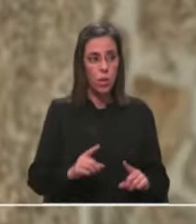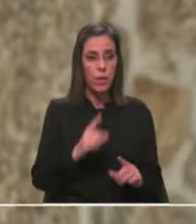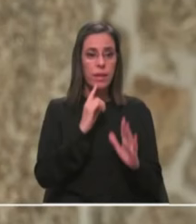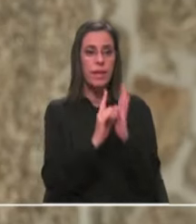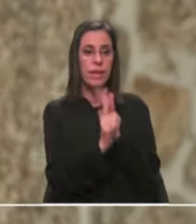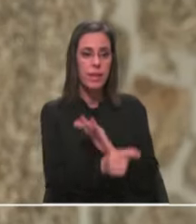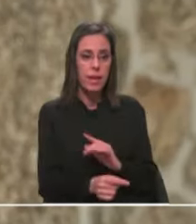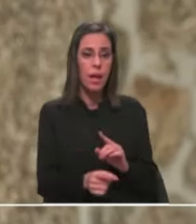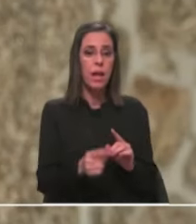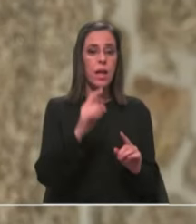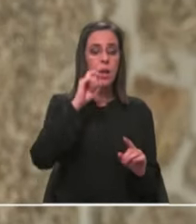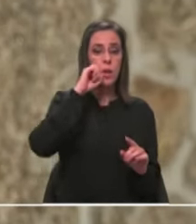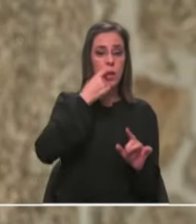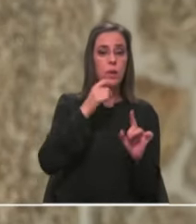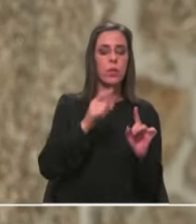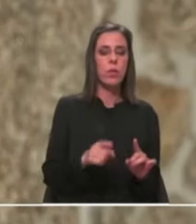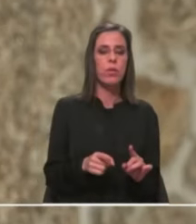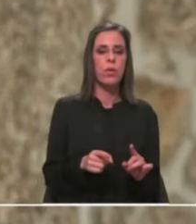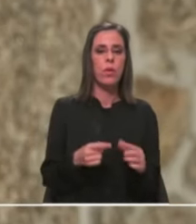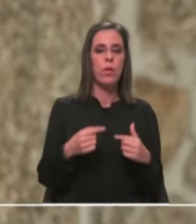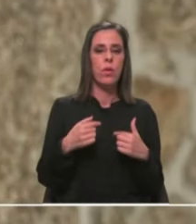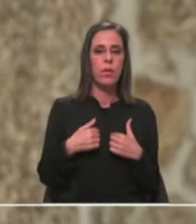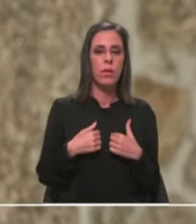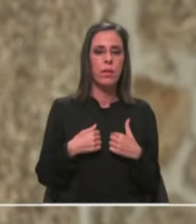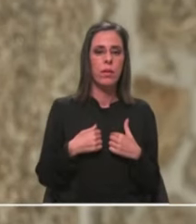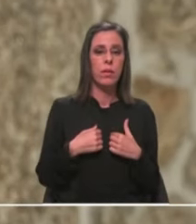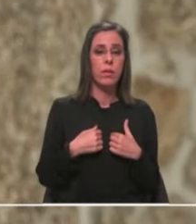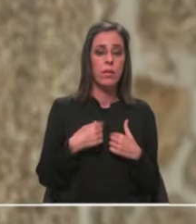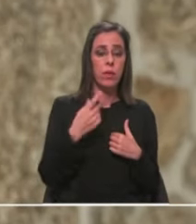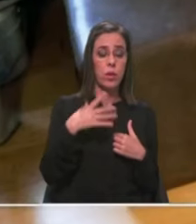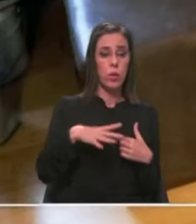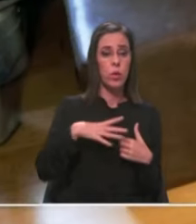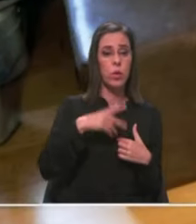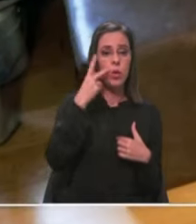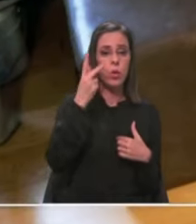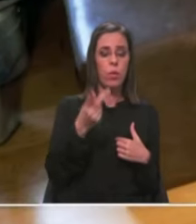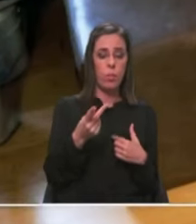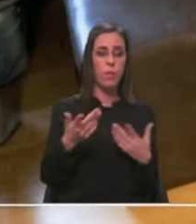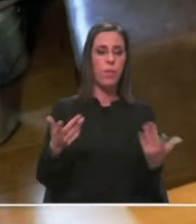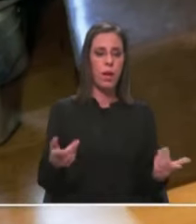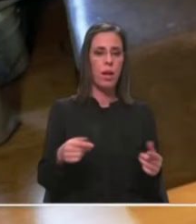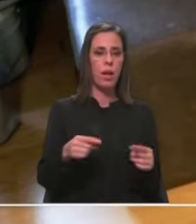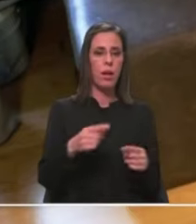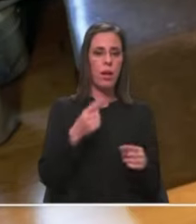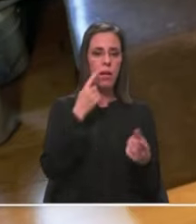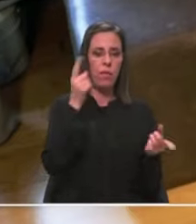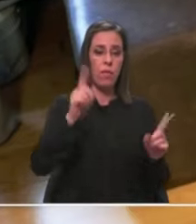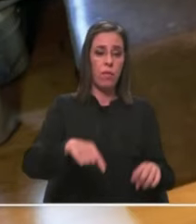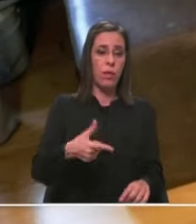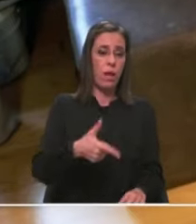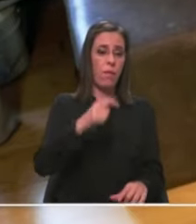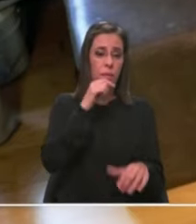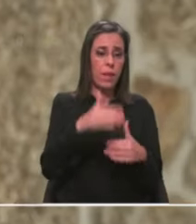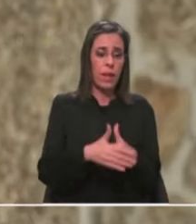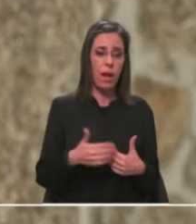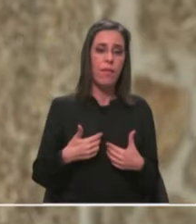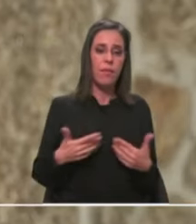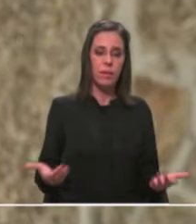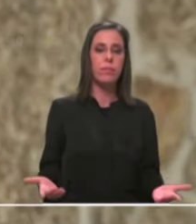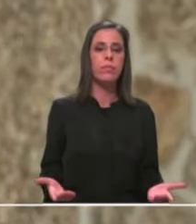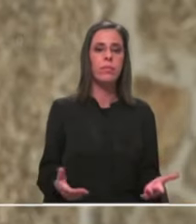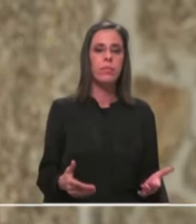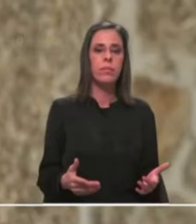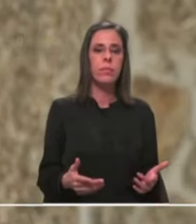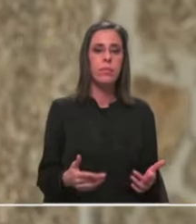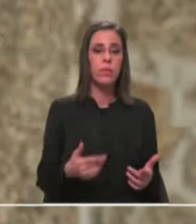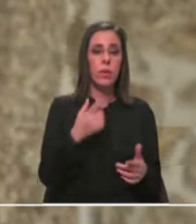dali. Se ele desconfiasse que eu tivesse sobrevivido, que evidentemente que eu voltava para trás, acabava de fazer certo. Não